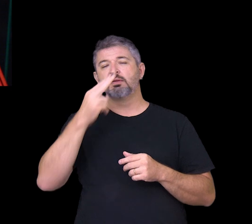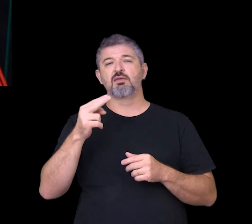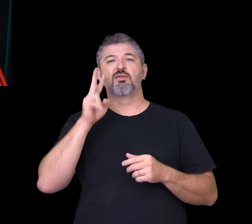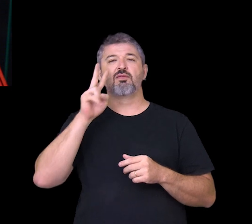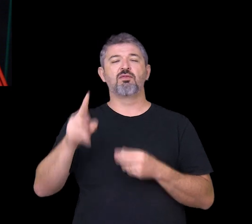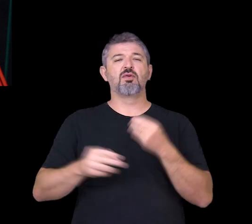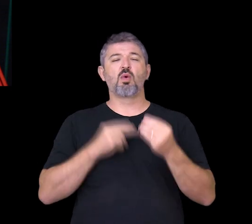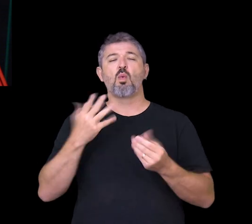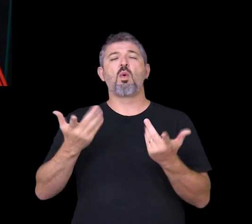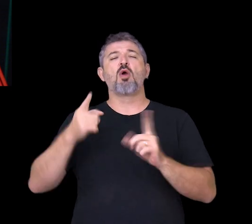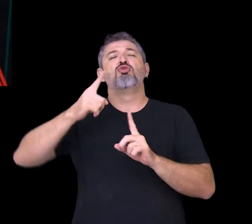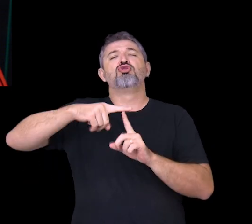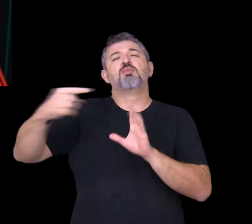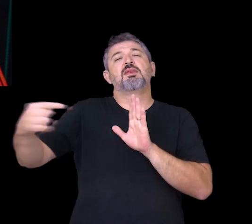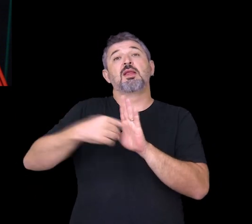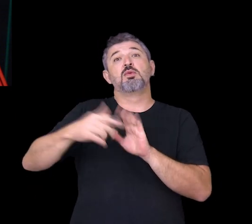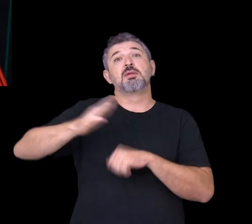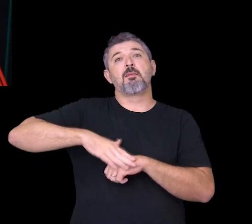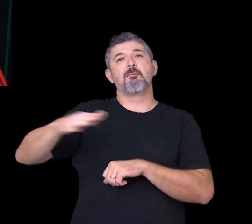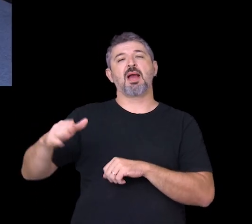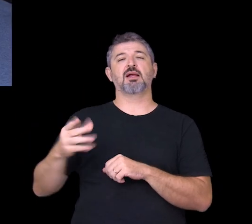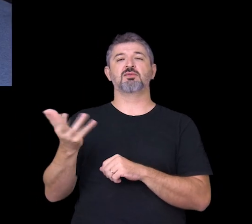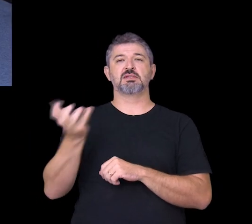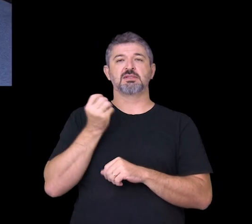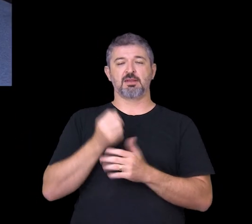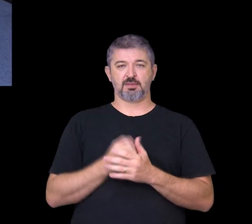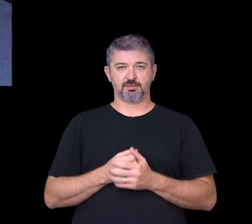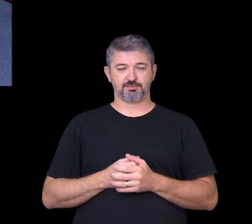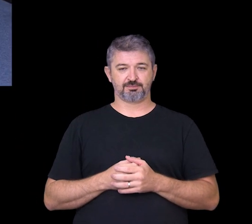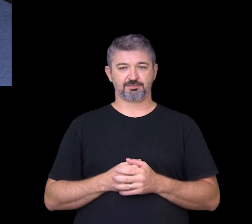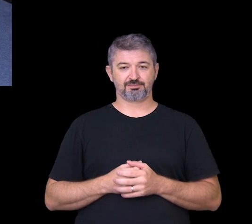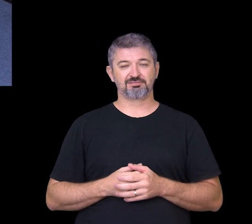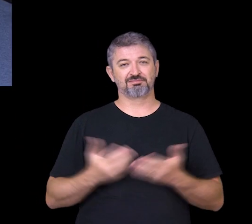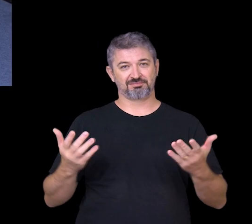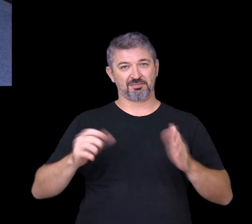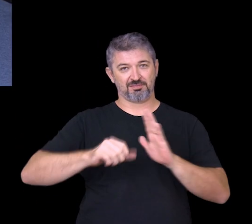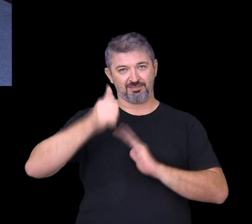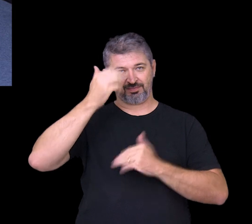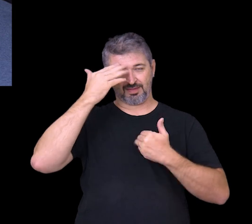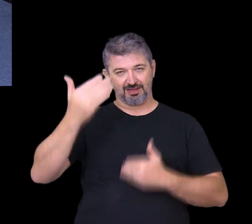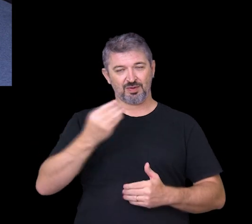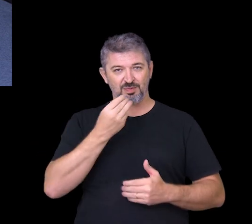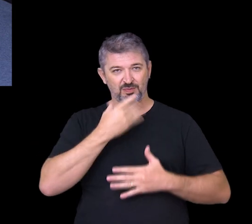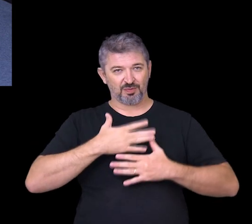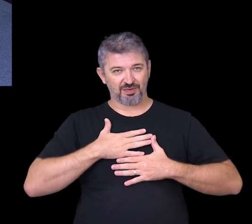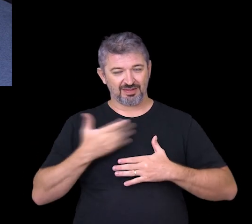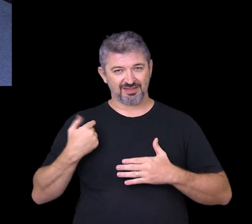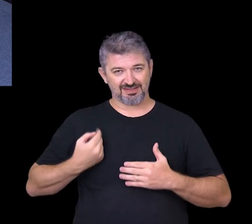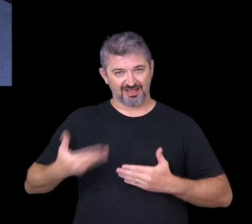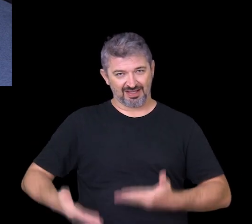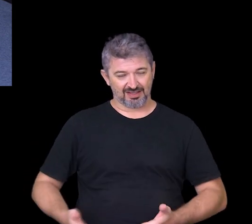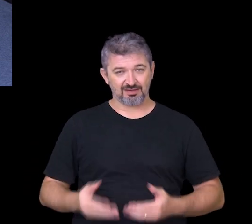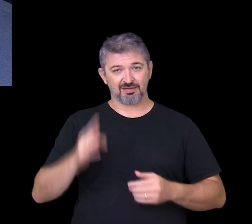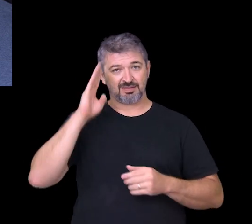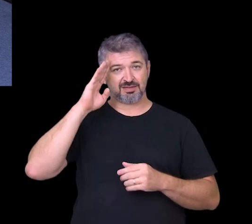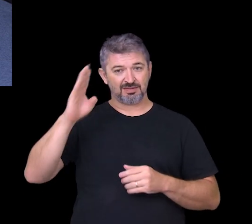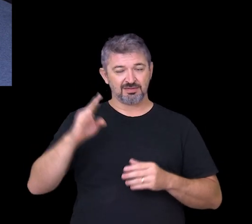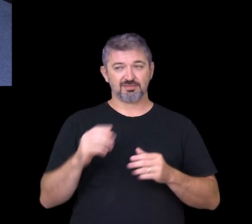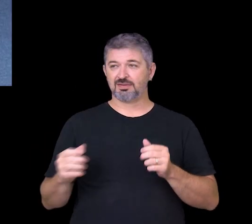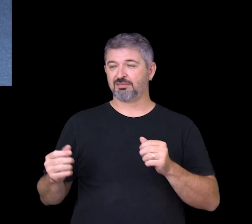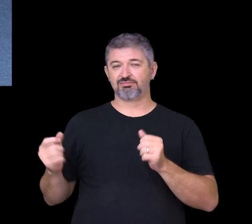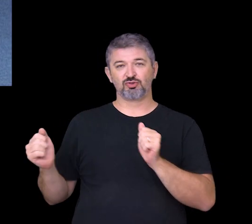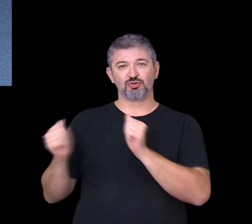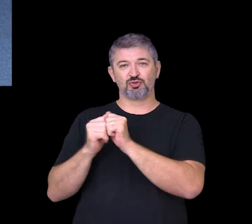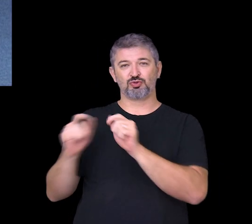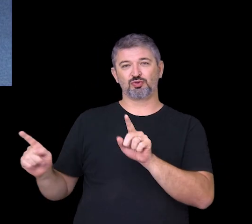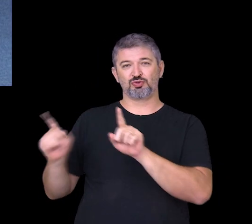tipo de denúncias chegam ao Ministério Público. Bem, primeiramente também agradeço, uma grande oportunidade de a gente estar nesse programa, principalmente em